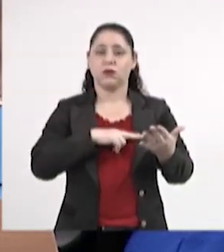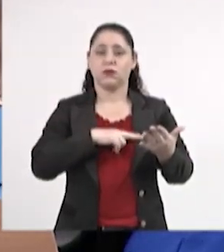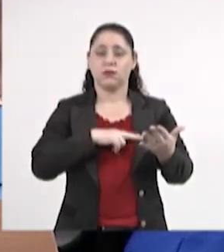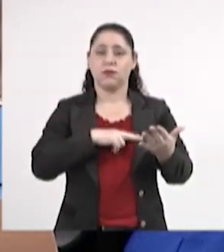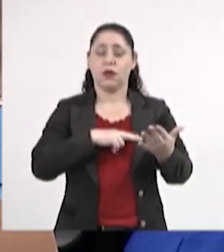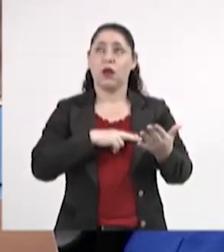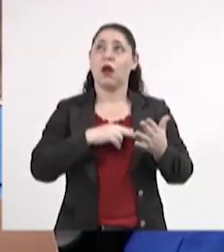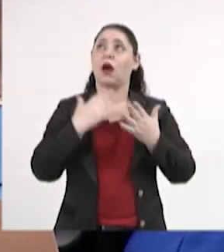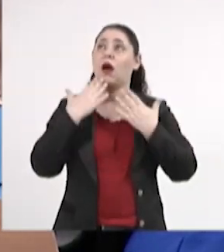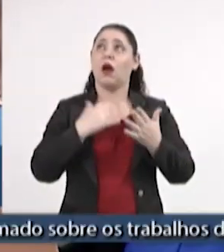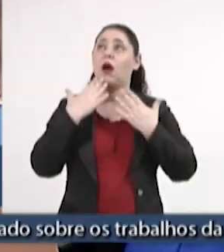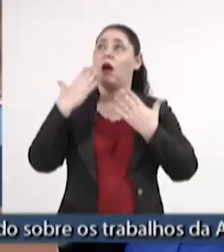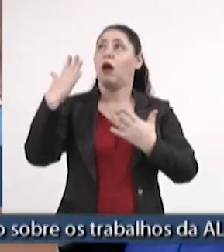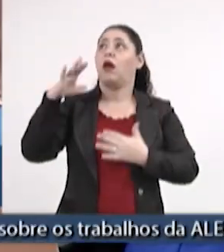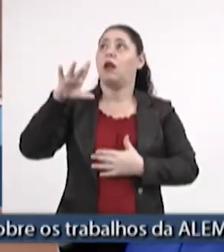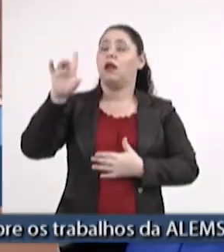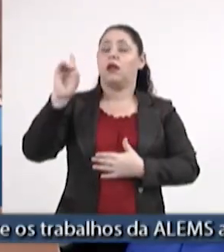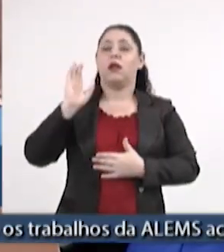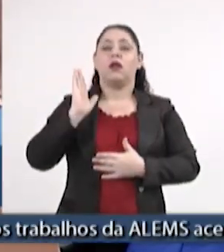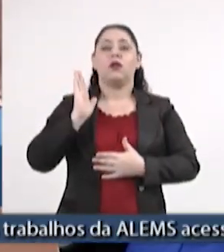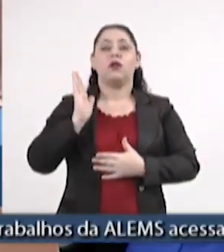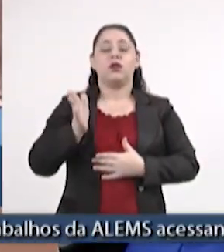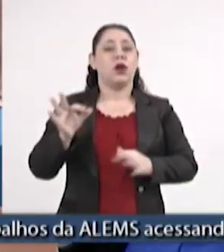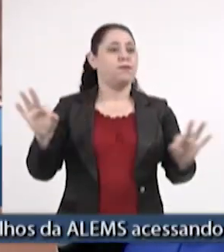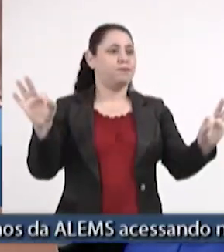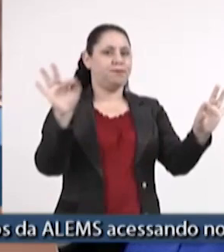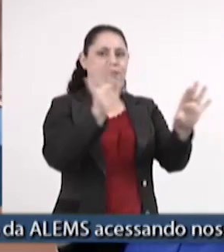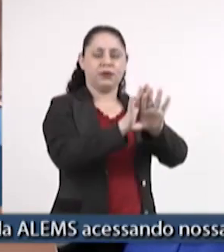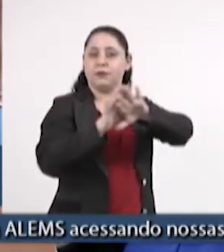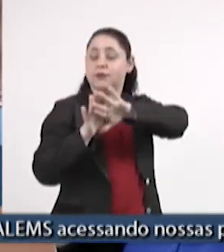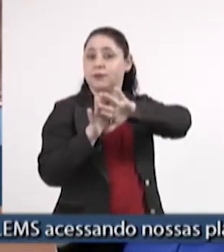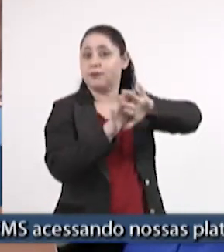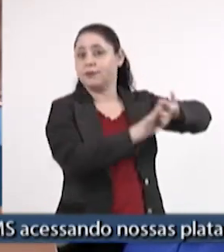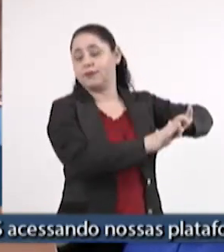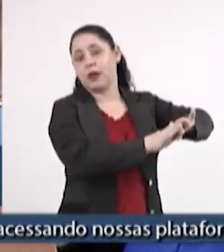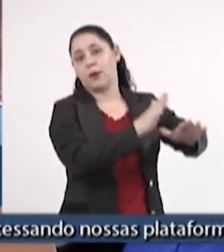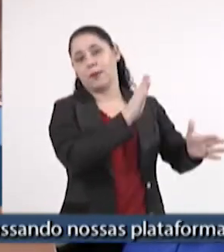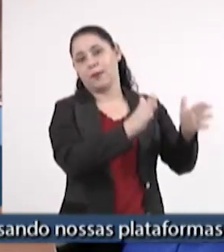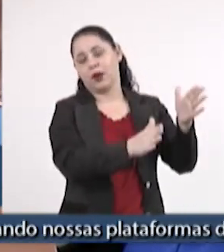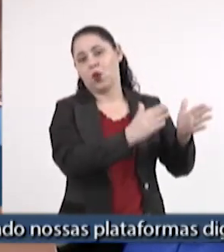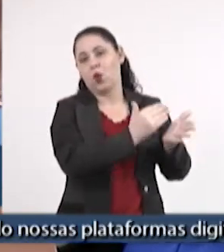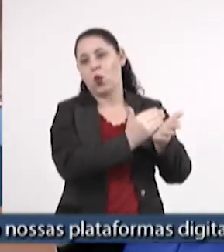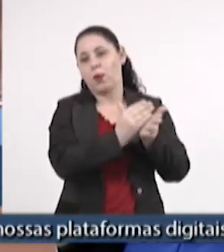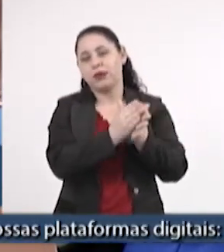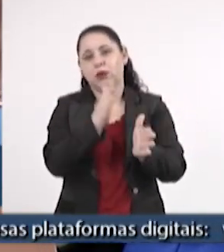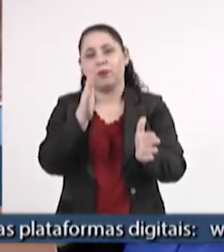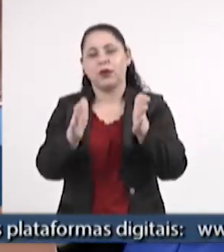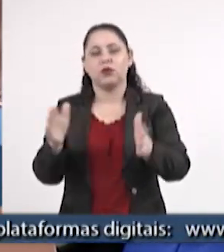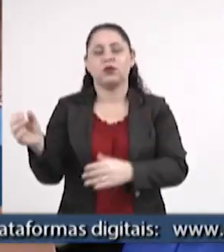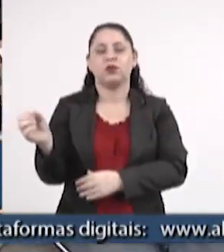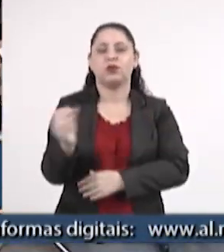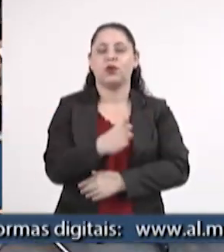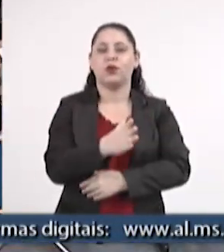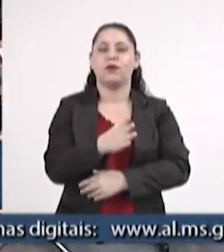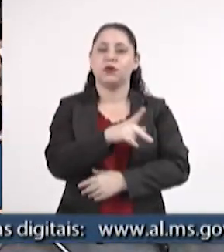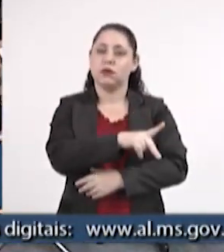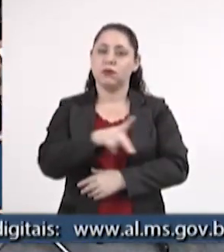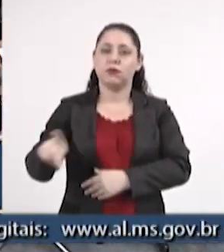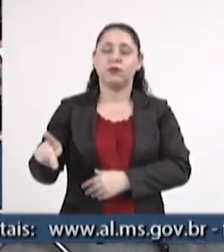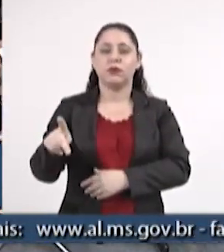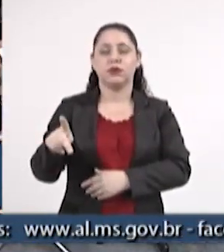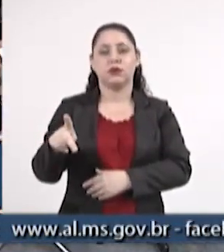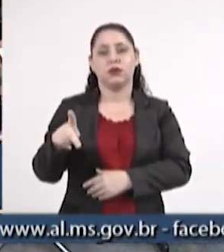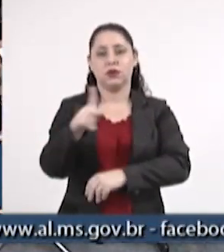nós, graças a Deus, já encerramos aquele período e iniciamos um período em que o presidente